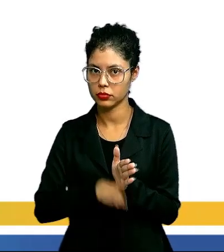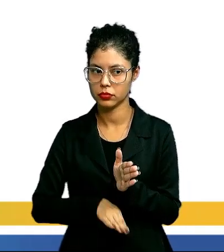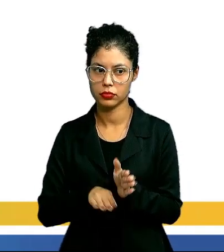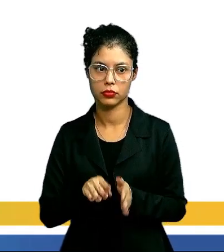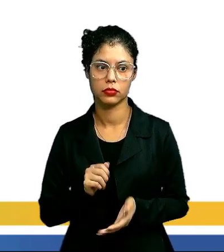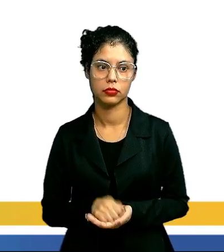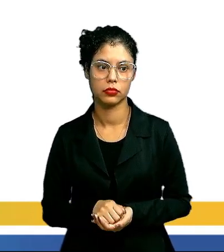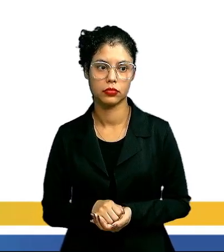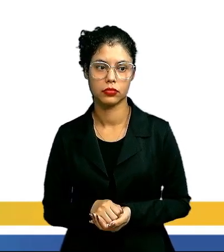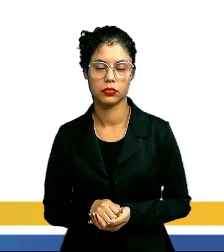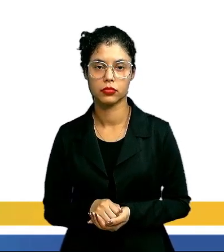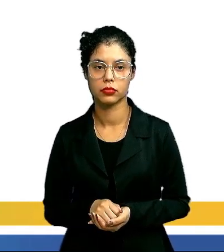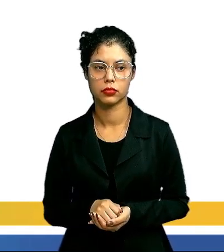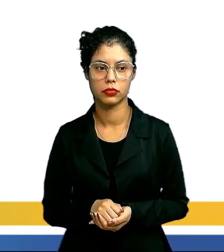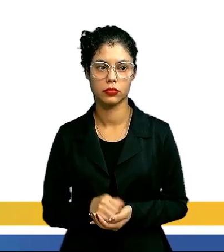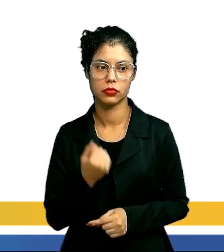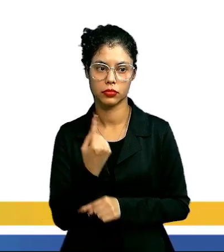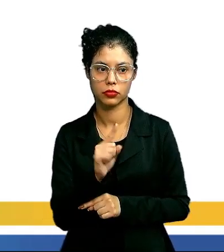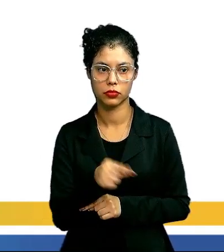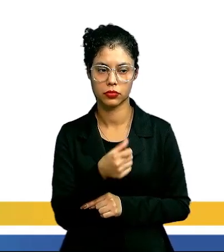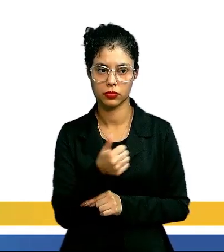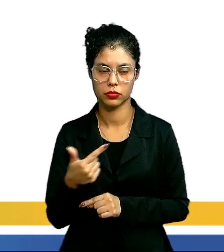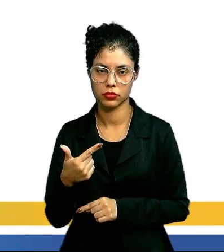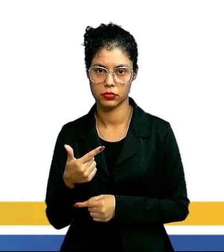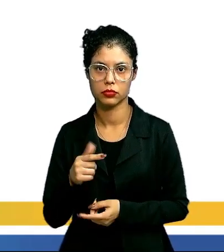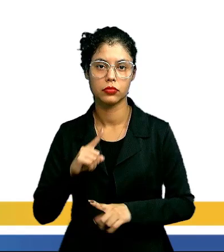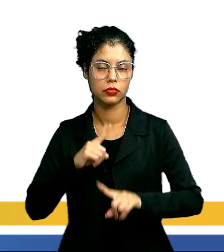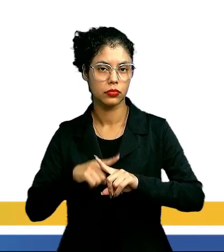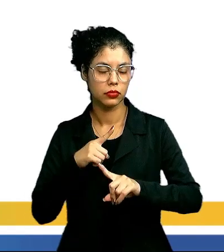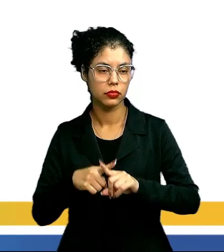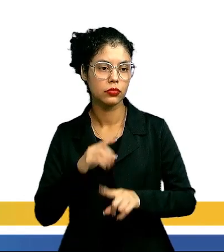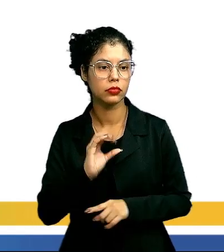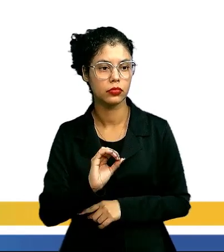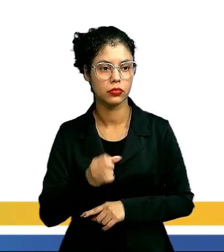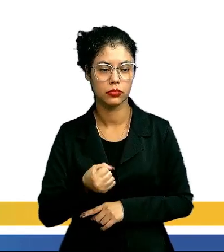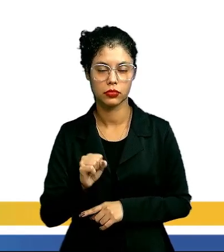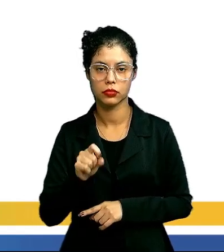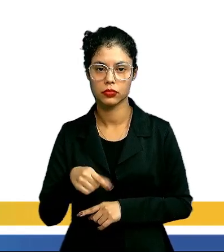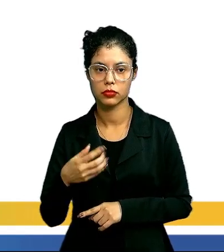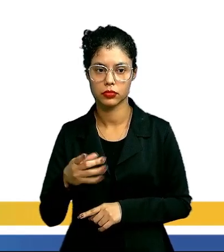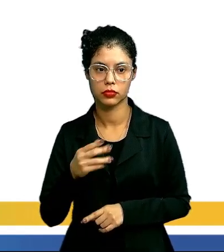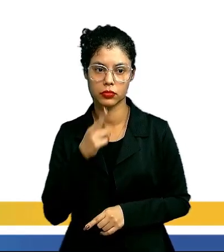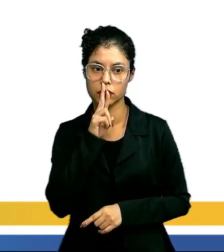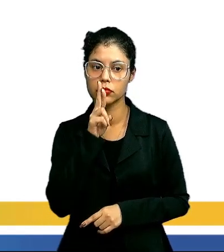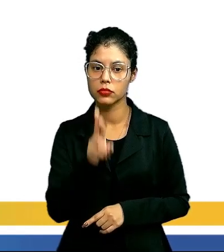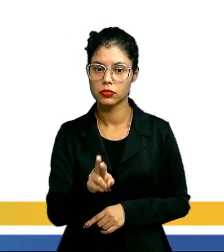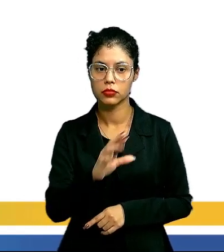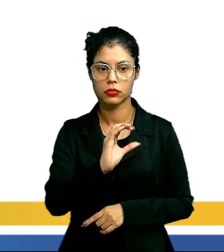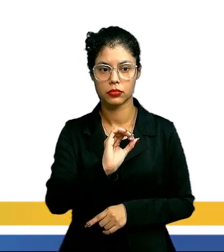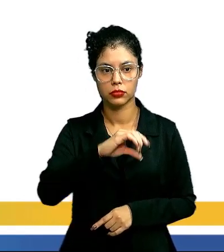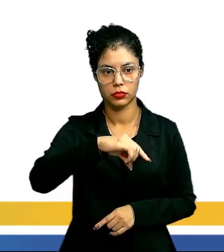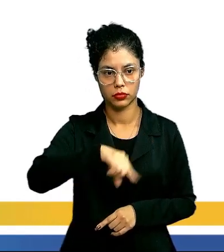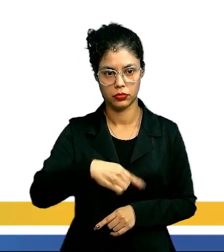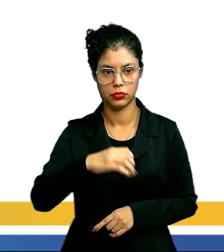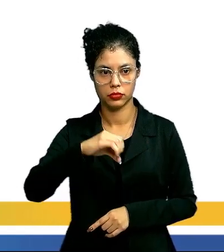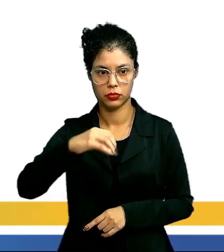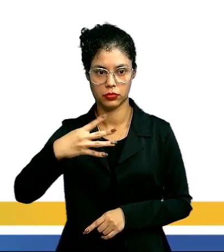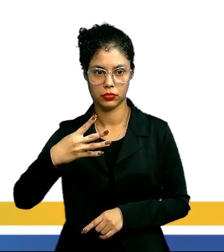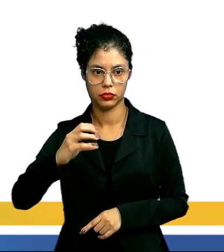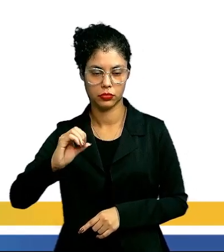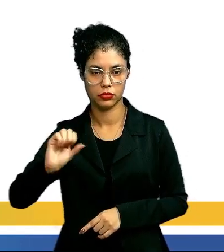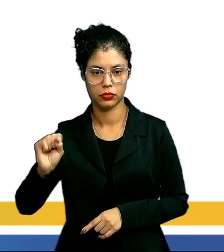que é 1,12 x 0,84d vai dar esse valor aqui e